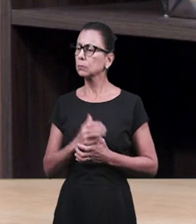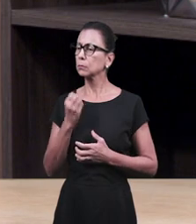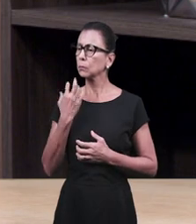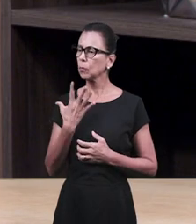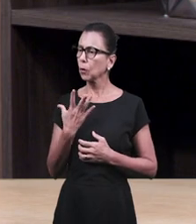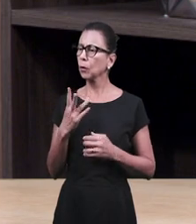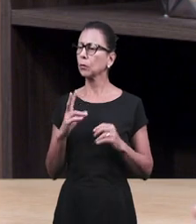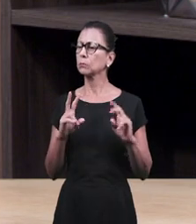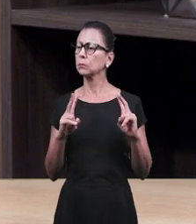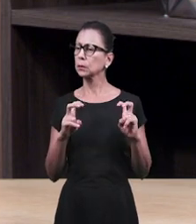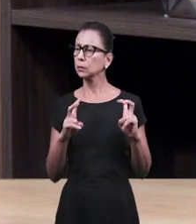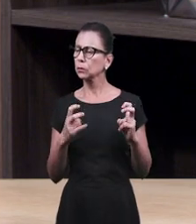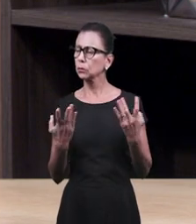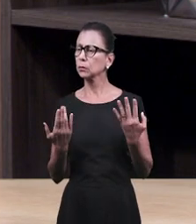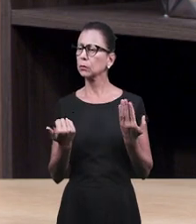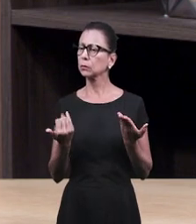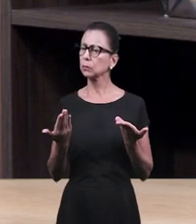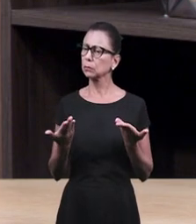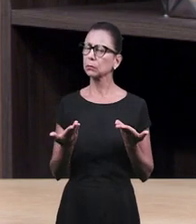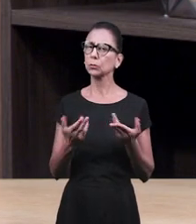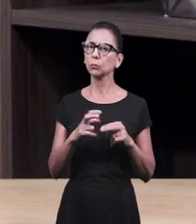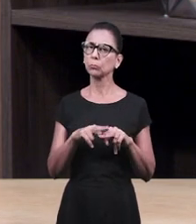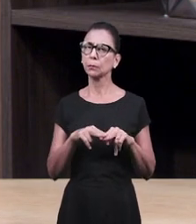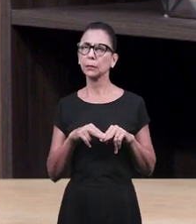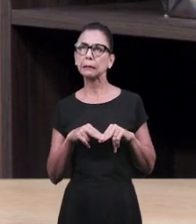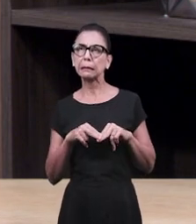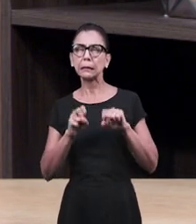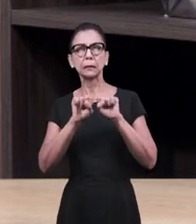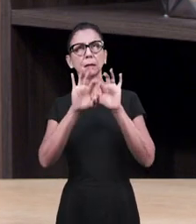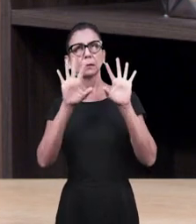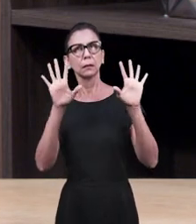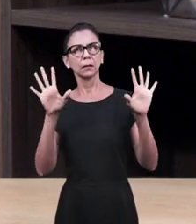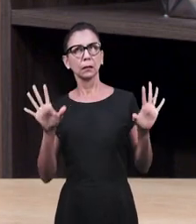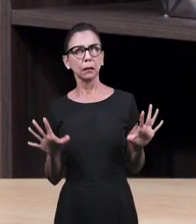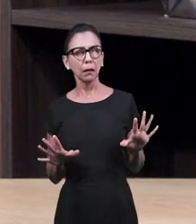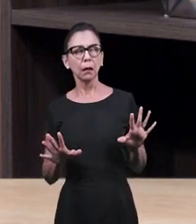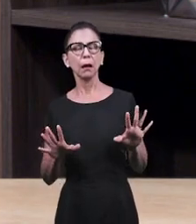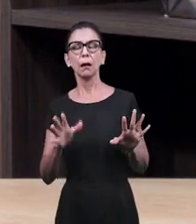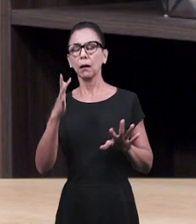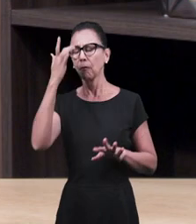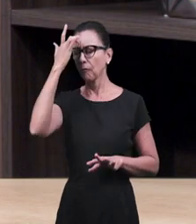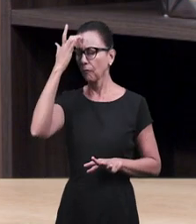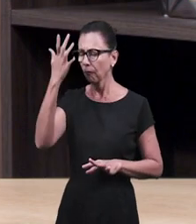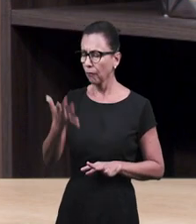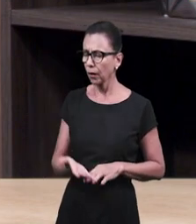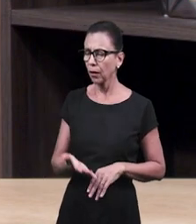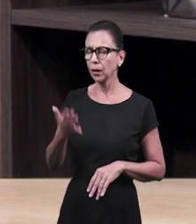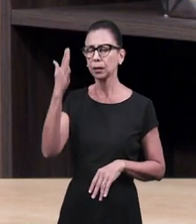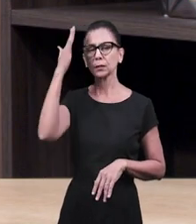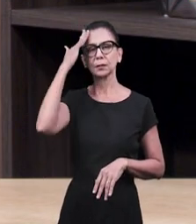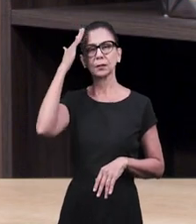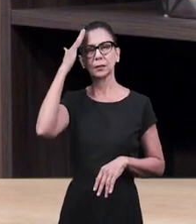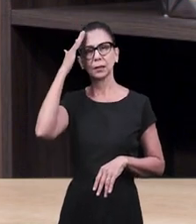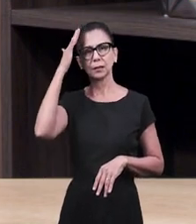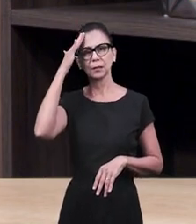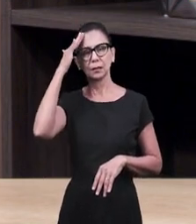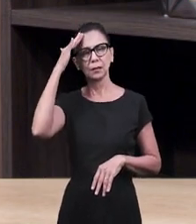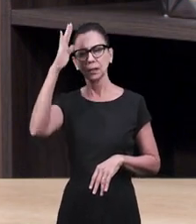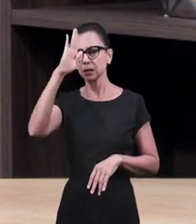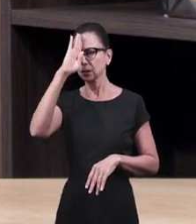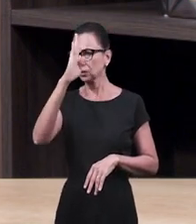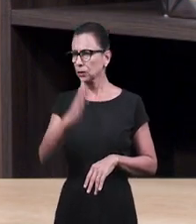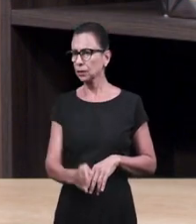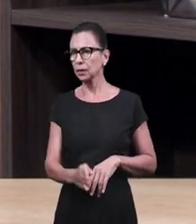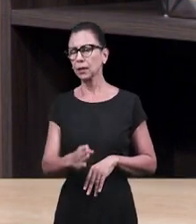assunto da maneira como está sendo colocada, de maneira lógica, fácil de entender, né,